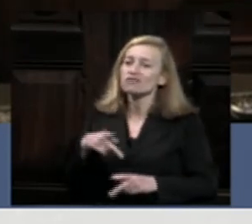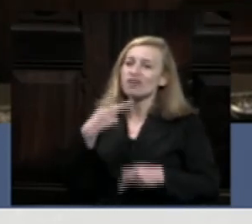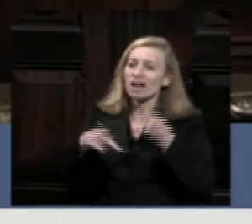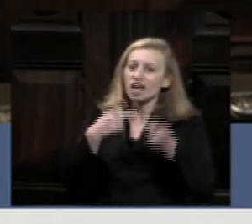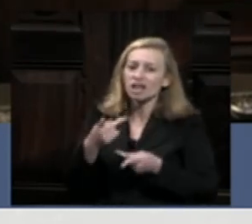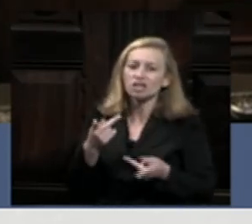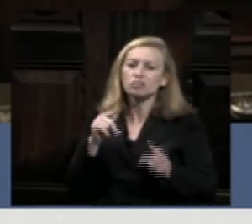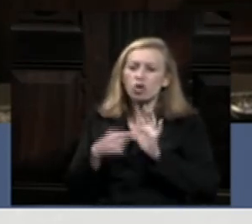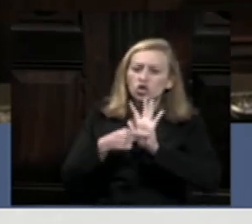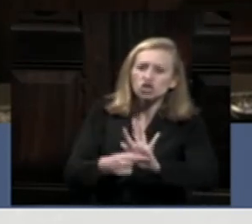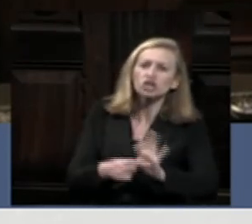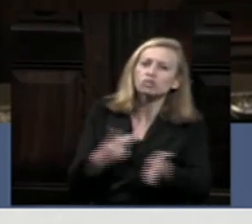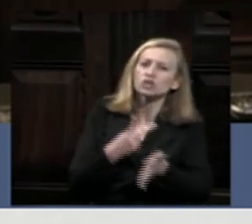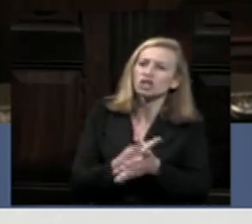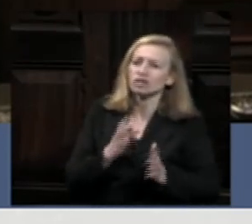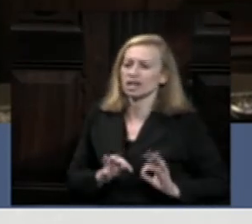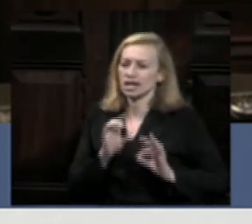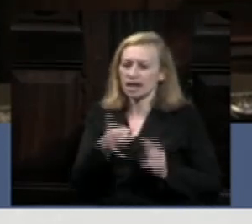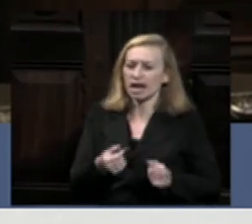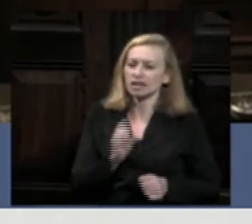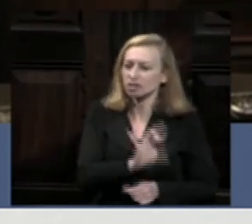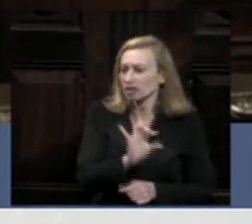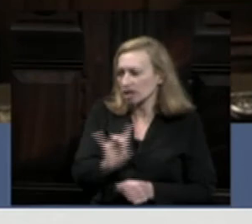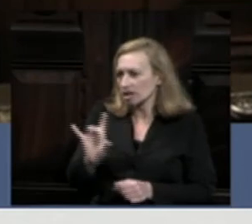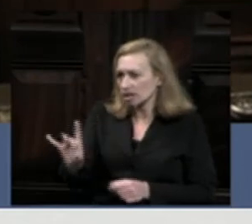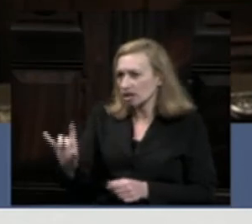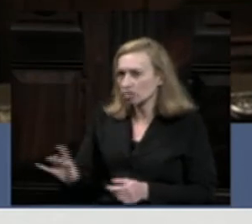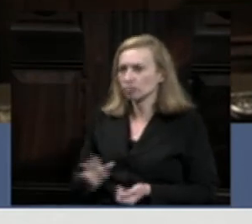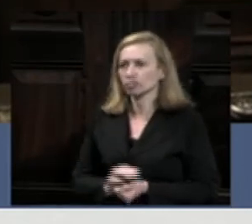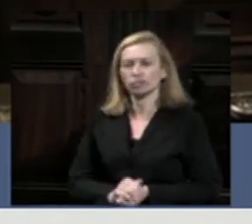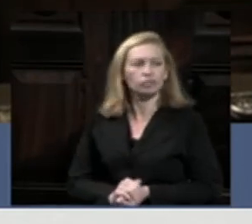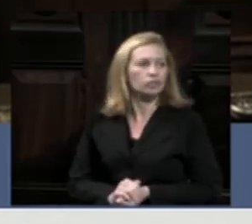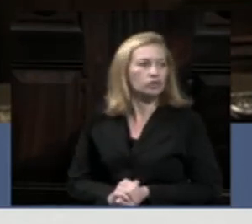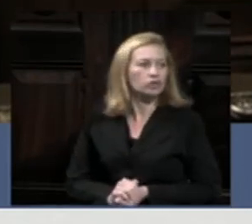esses que quebraram o Estado. E aí querem tirar do páreo